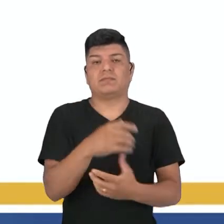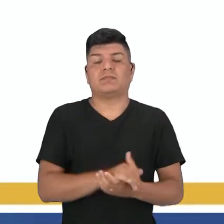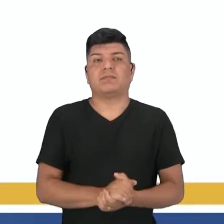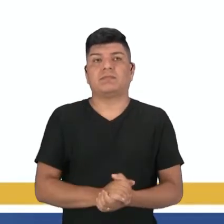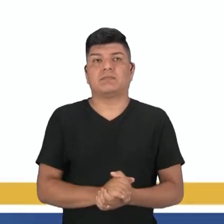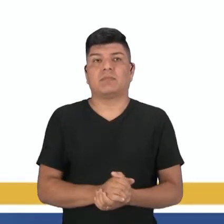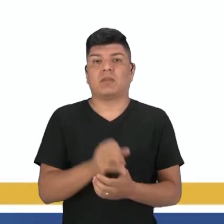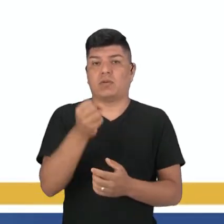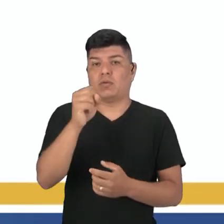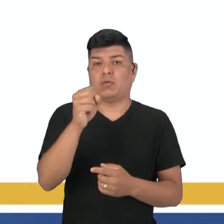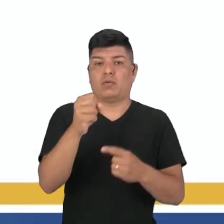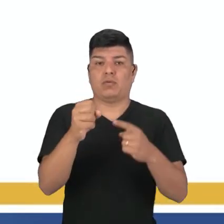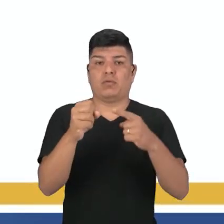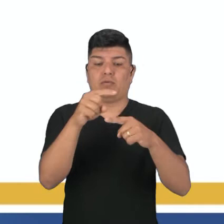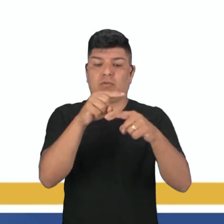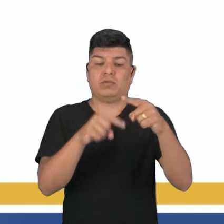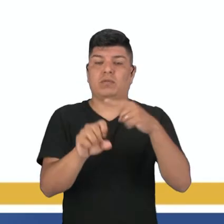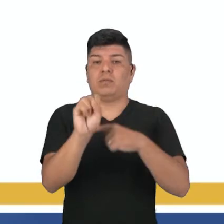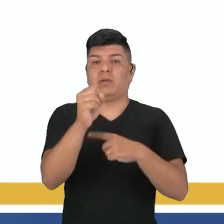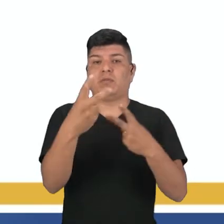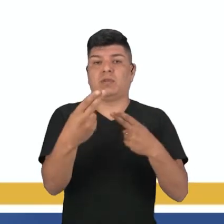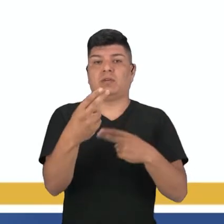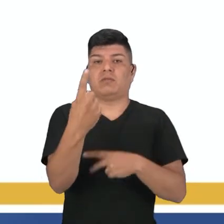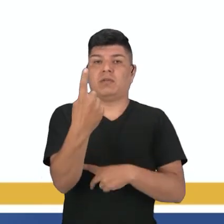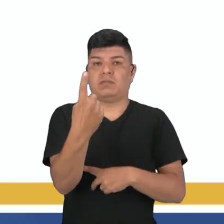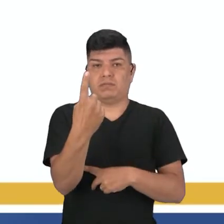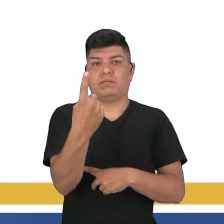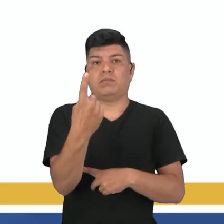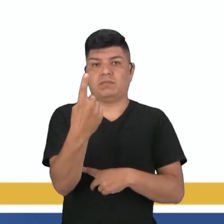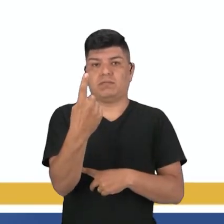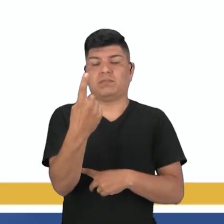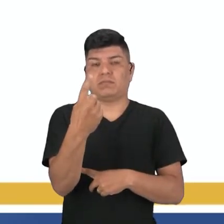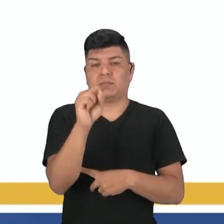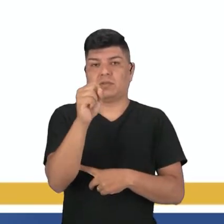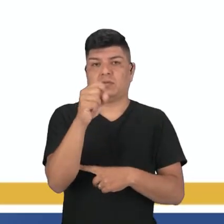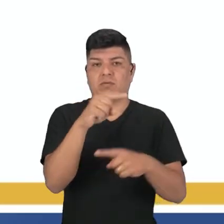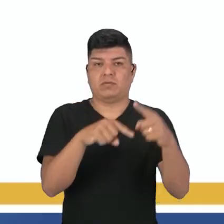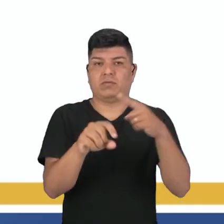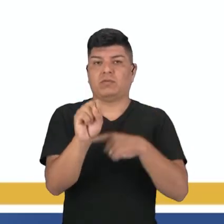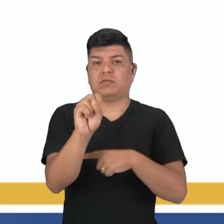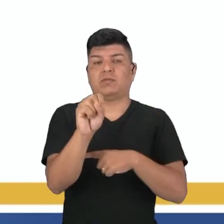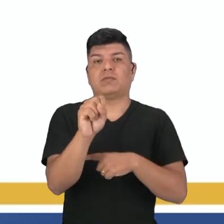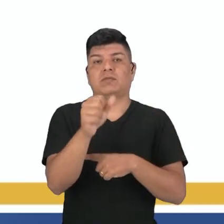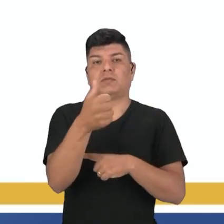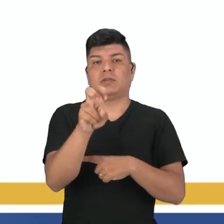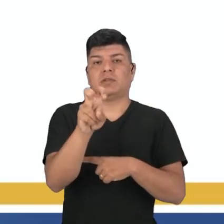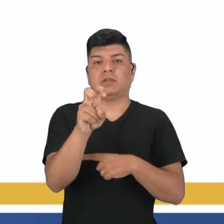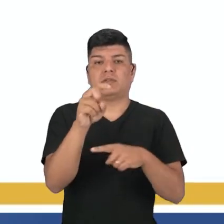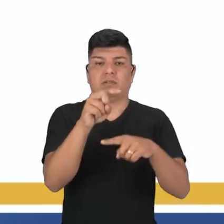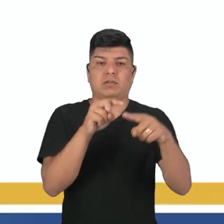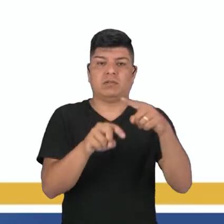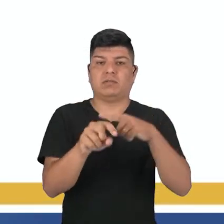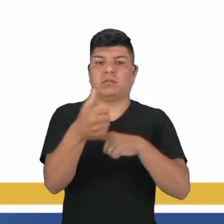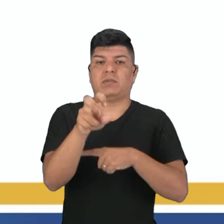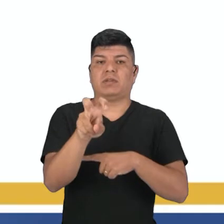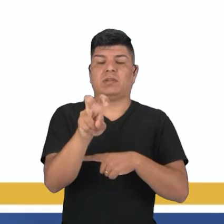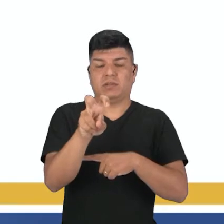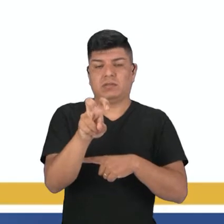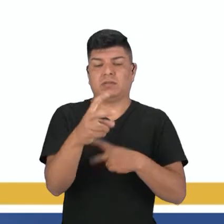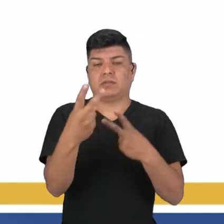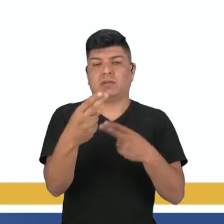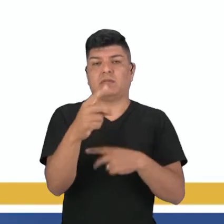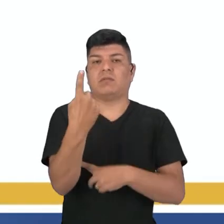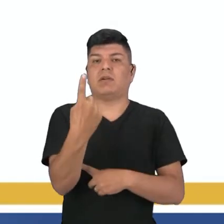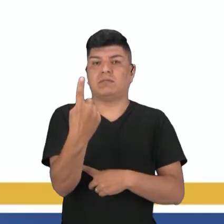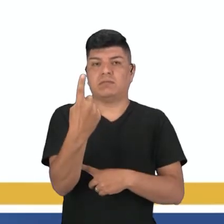8 dividido para 8 é igual a 1. Então, 8 ele é divisor de 8. 15 dividido para 15 é igual a 1. Então,